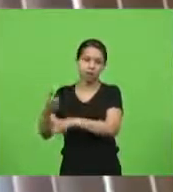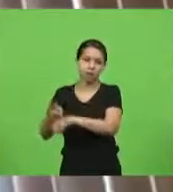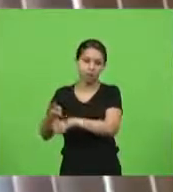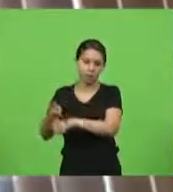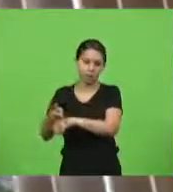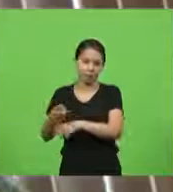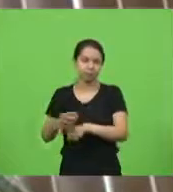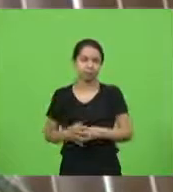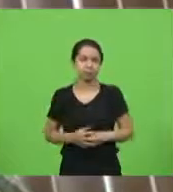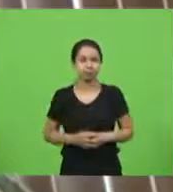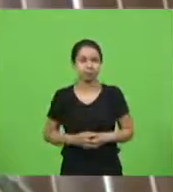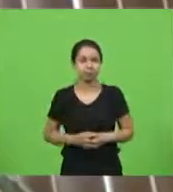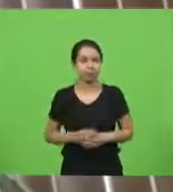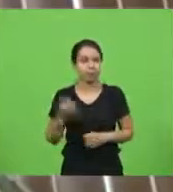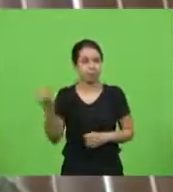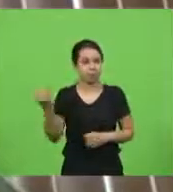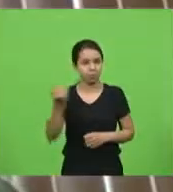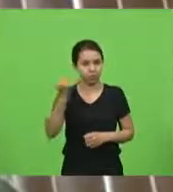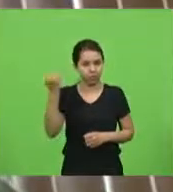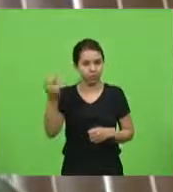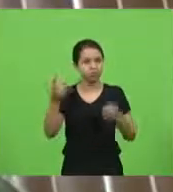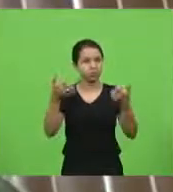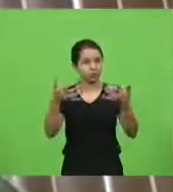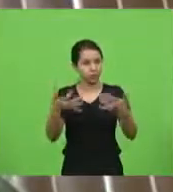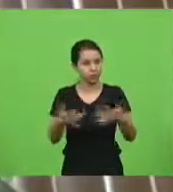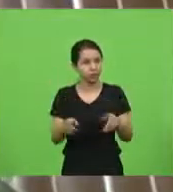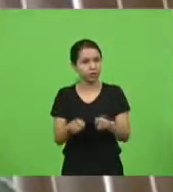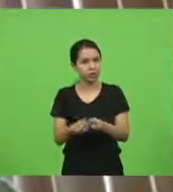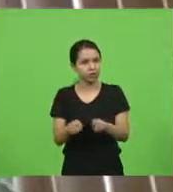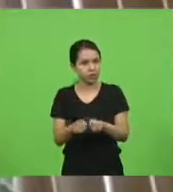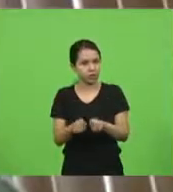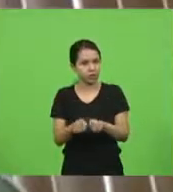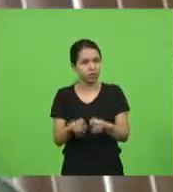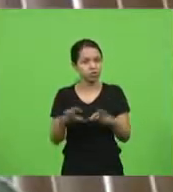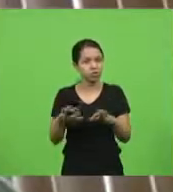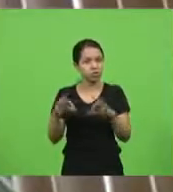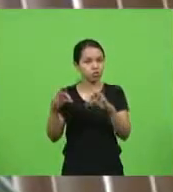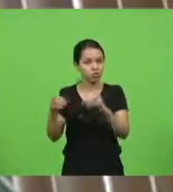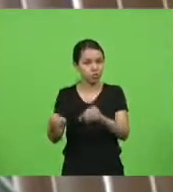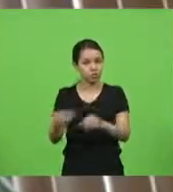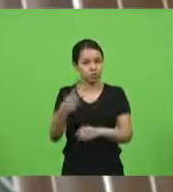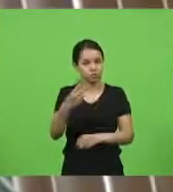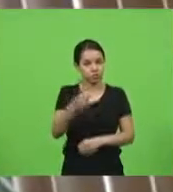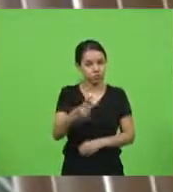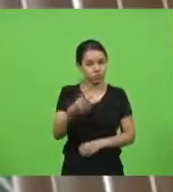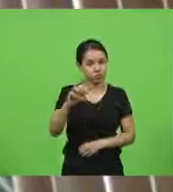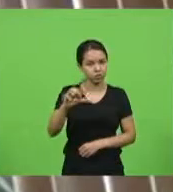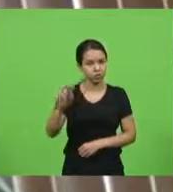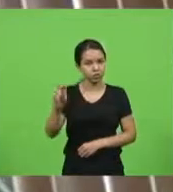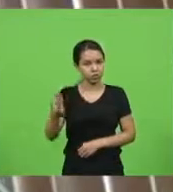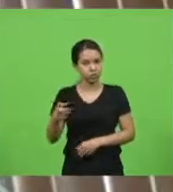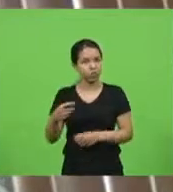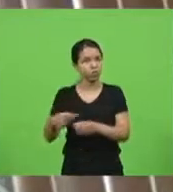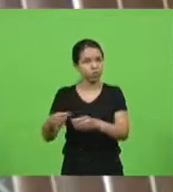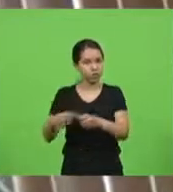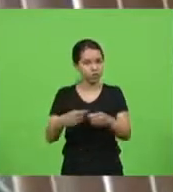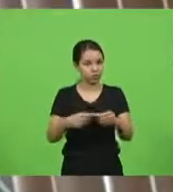Importante mencionar que todos os 295 municípios receberão policiais